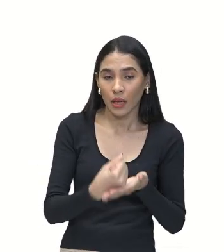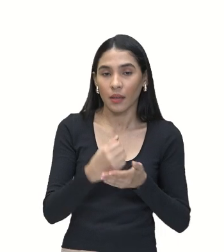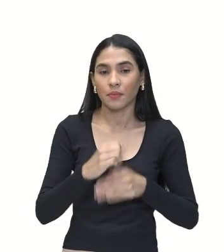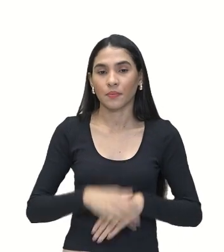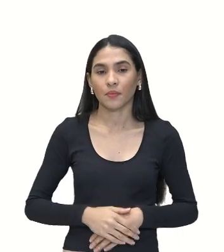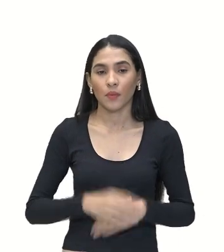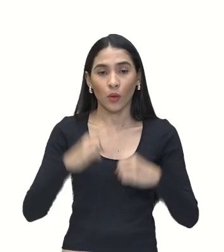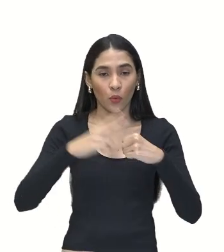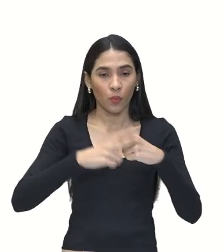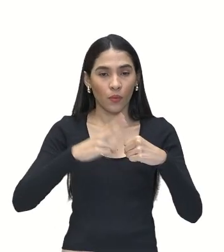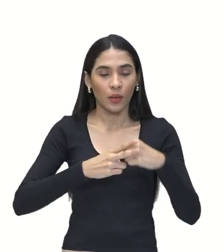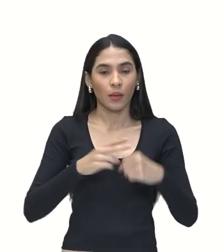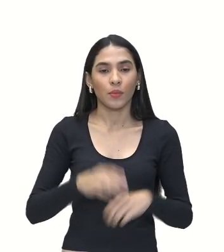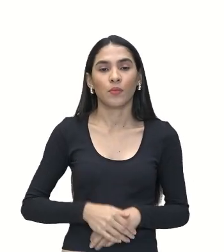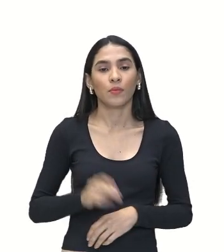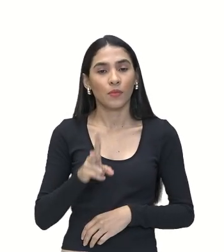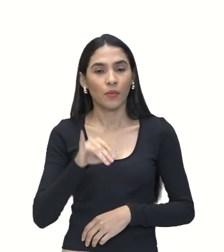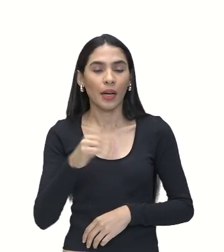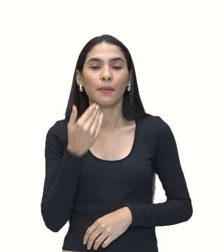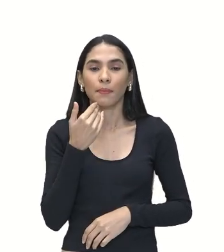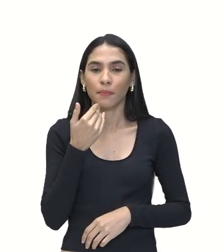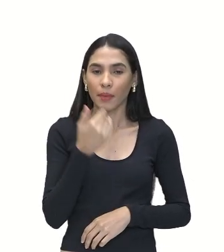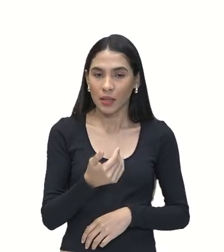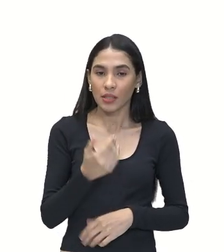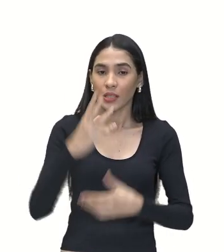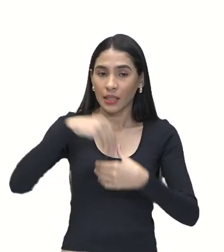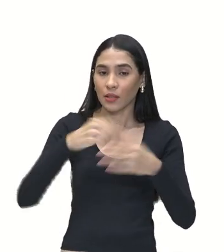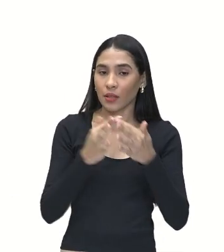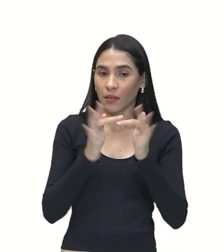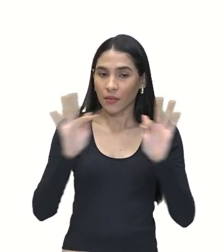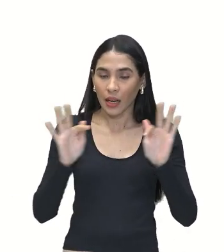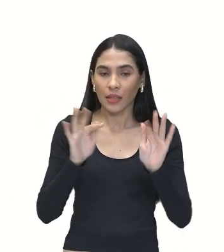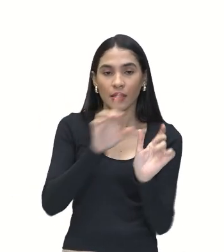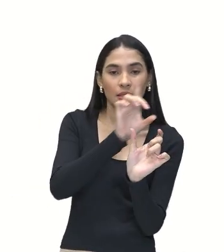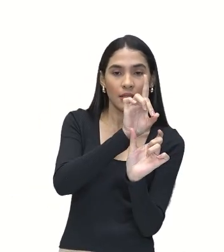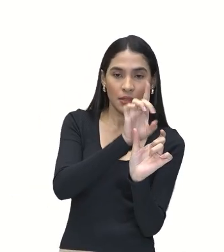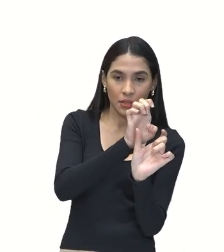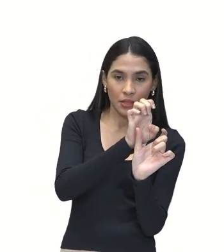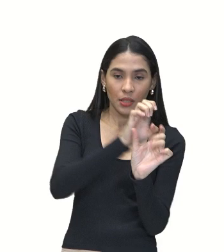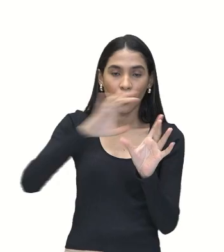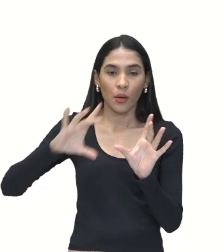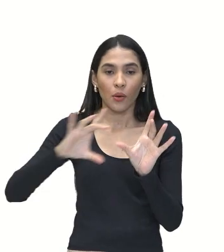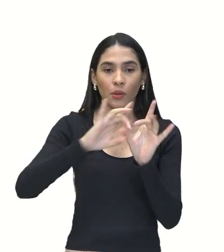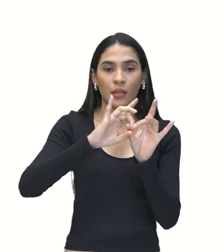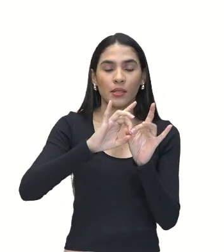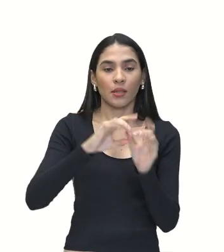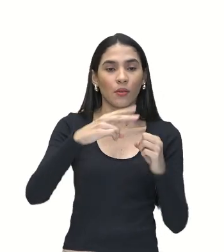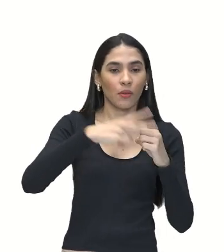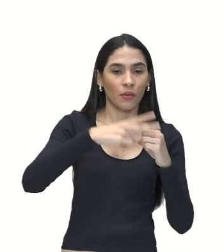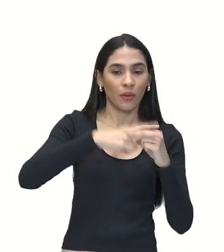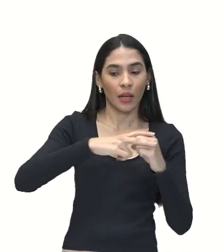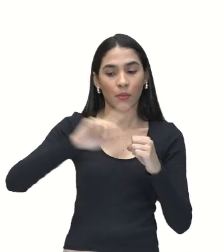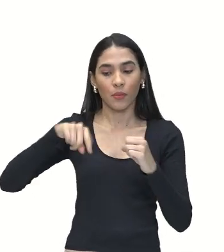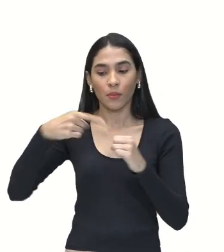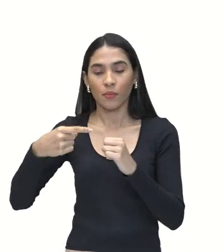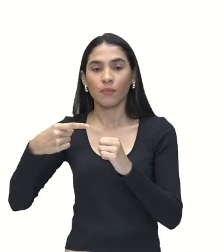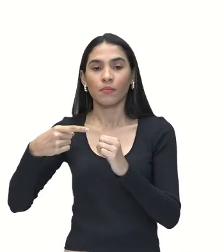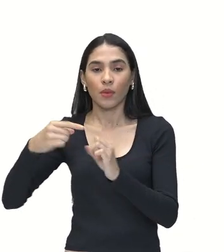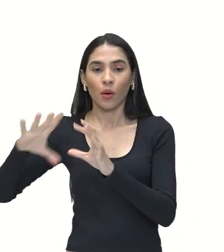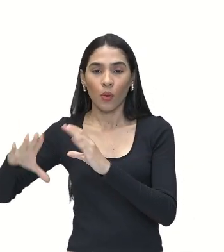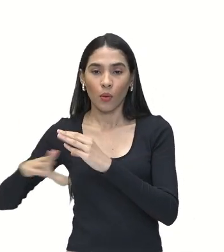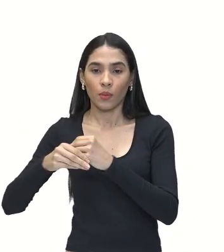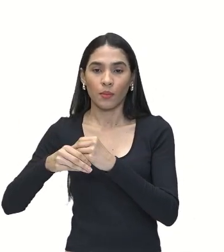verbo vai pedir a preposição de para fazer essa conexão aí entre o verbo e o seu complemento,